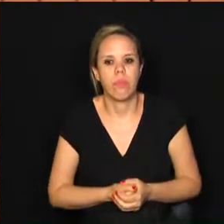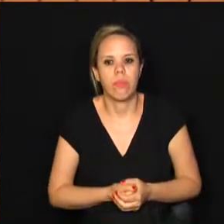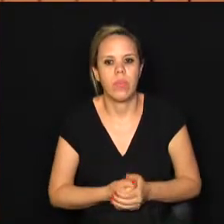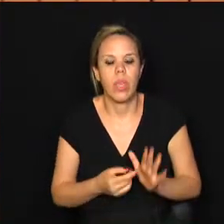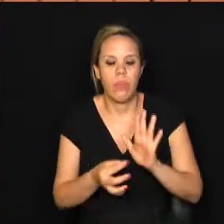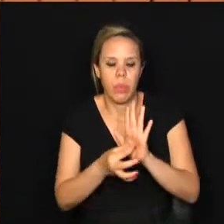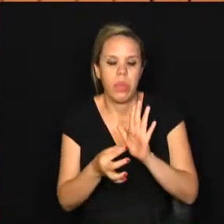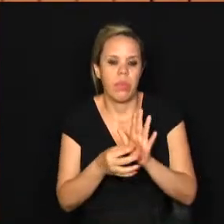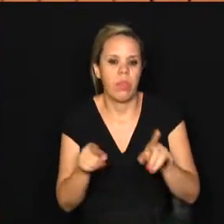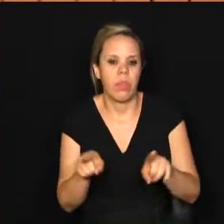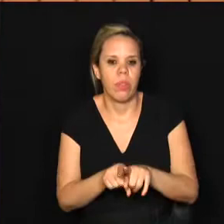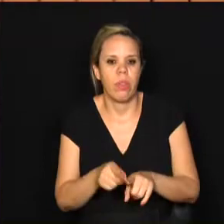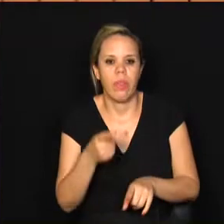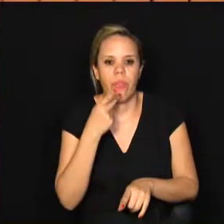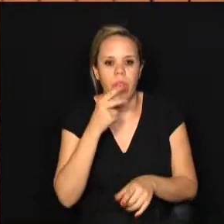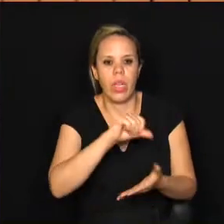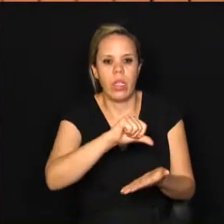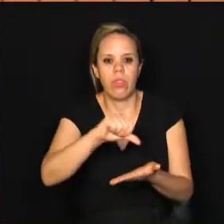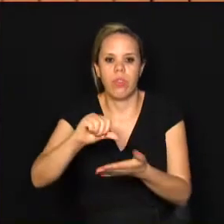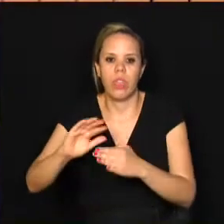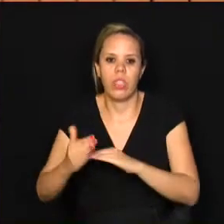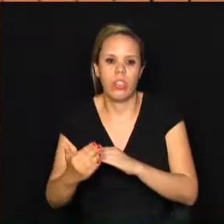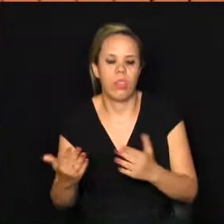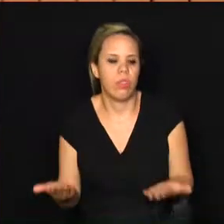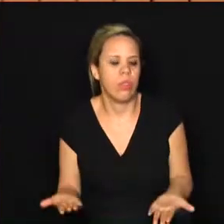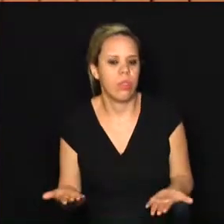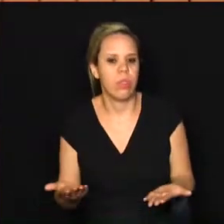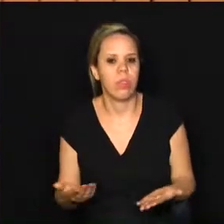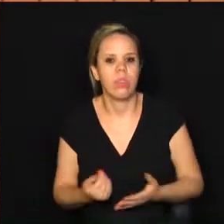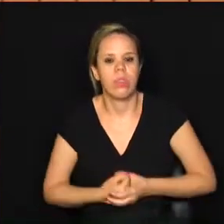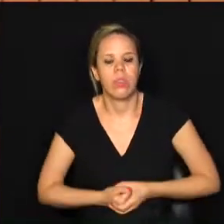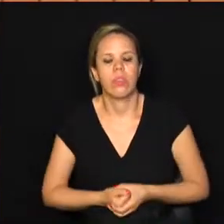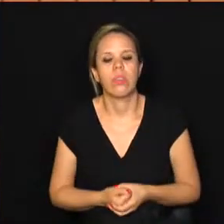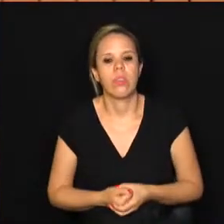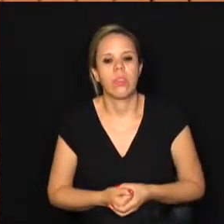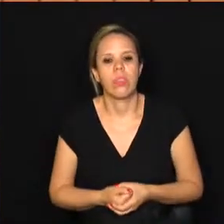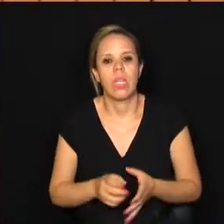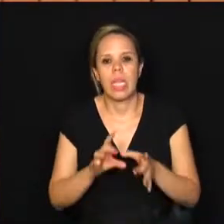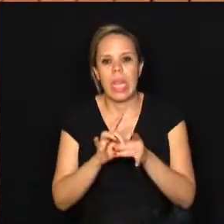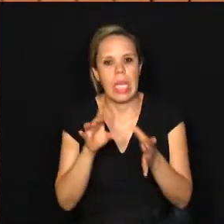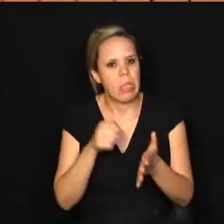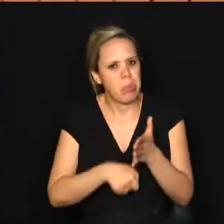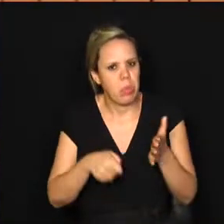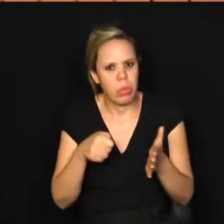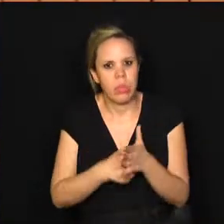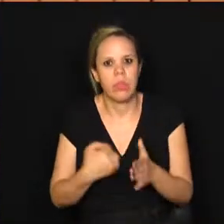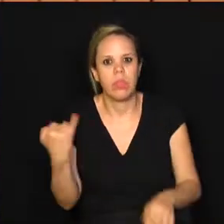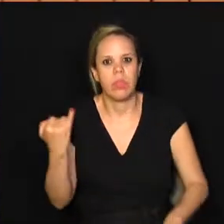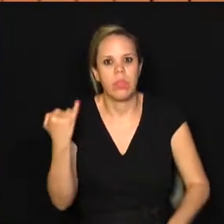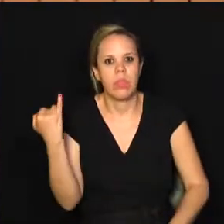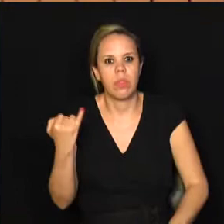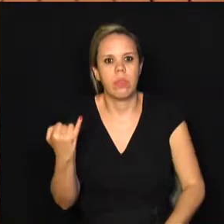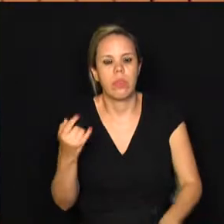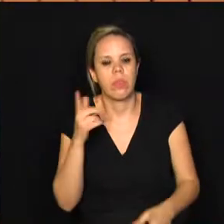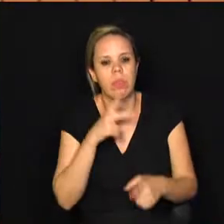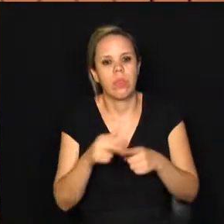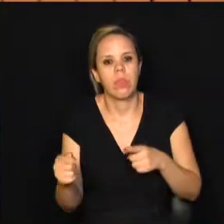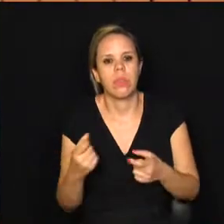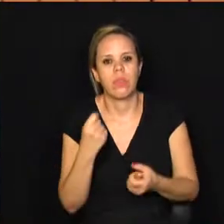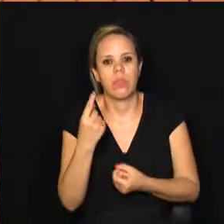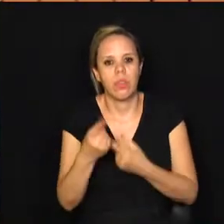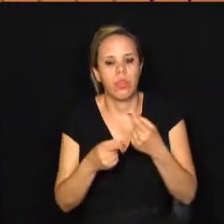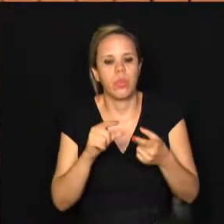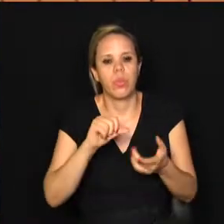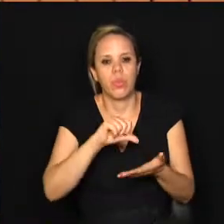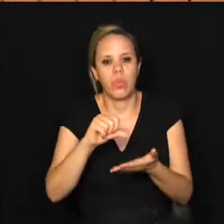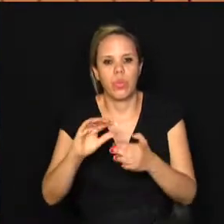manifestar também falando da região, mas que ela tem liderado uma luta importante na conquista de algumas regiões